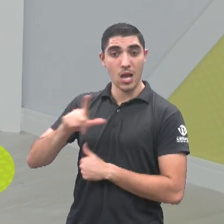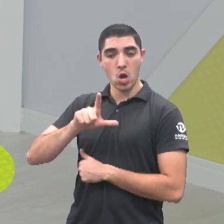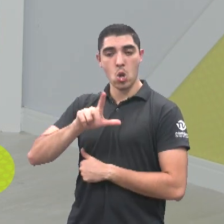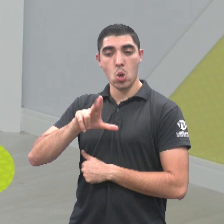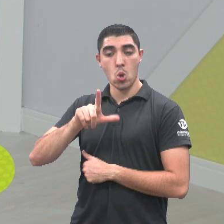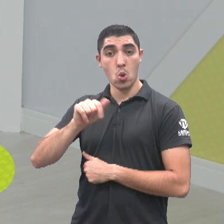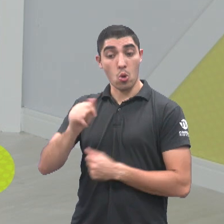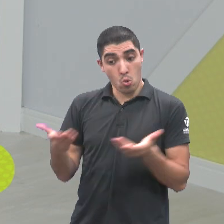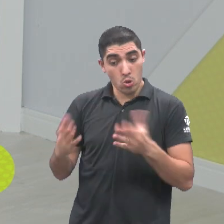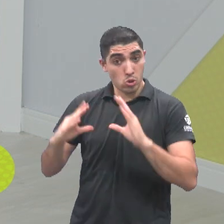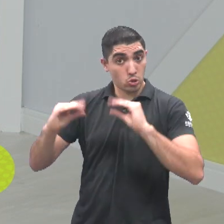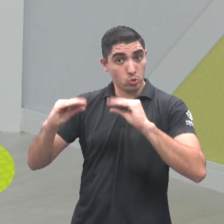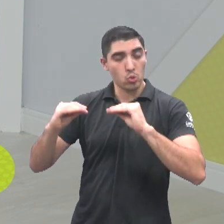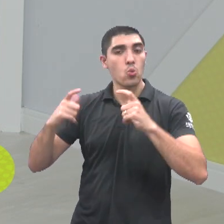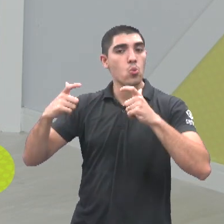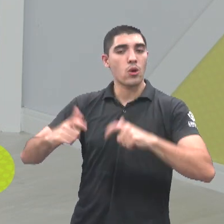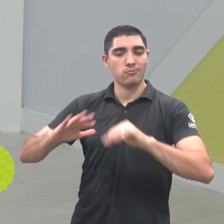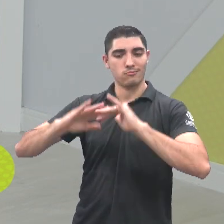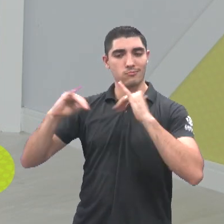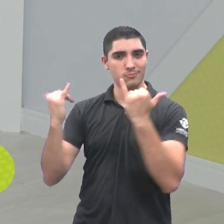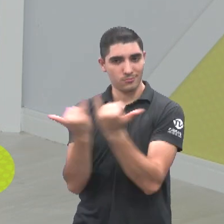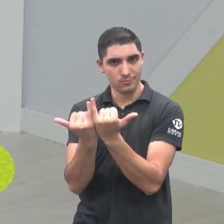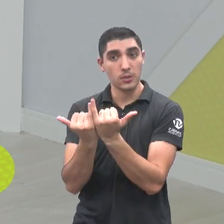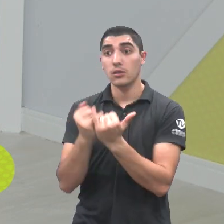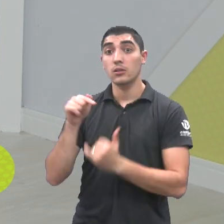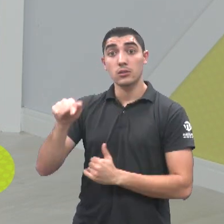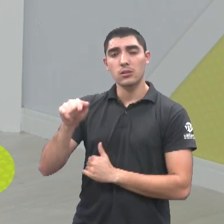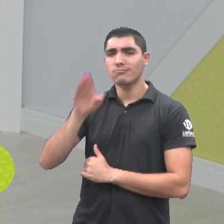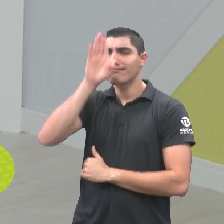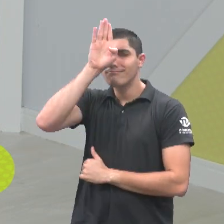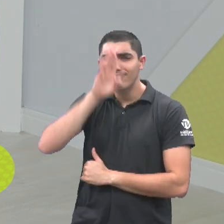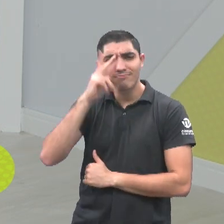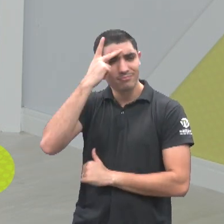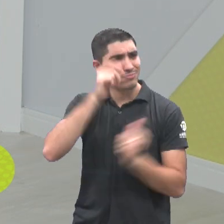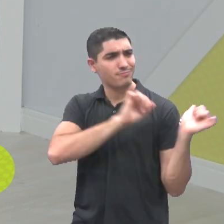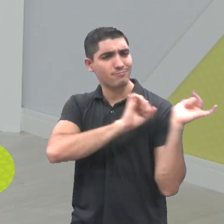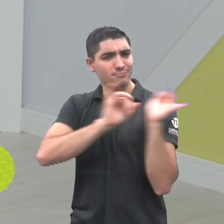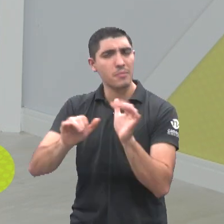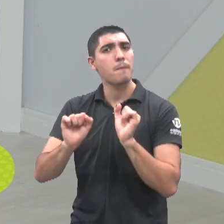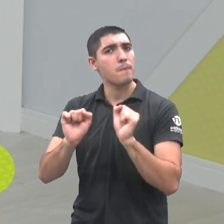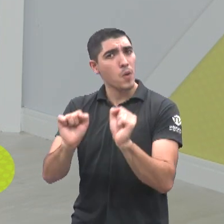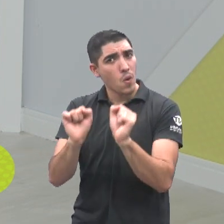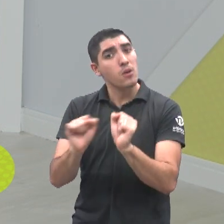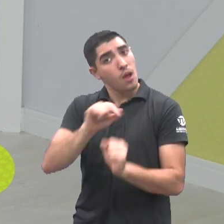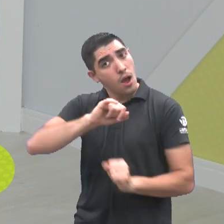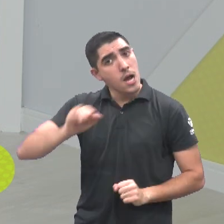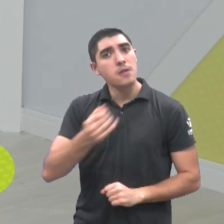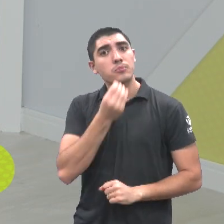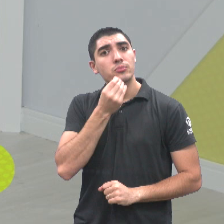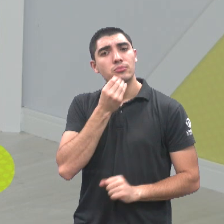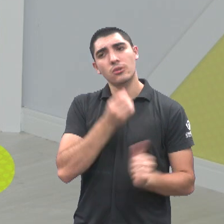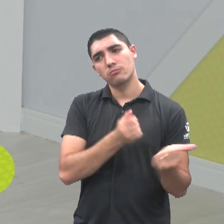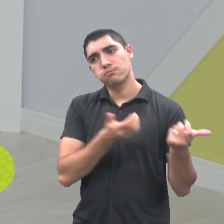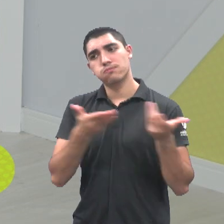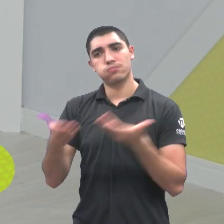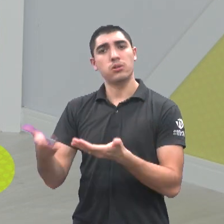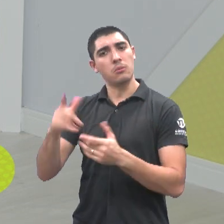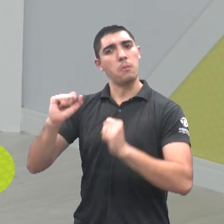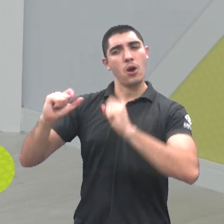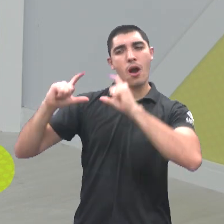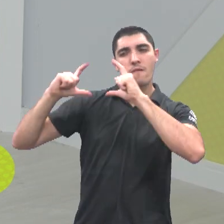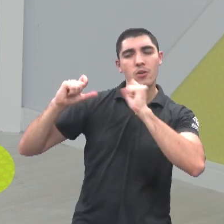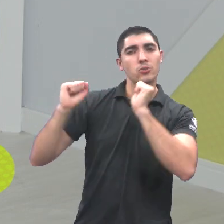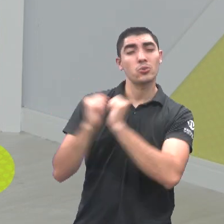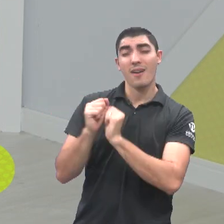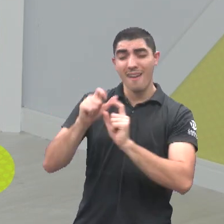lá no Centro da Juventude, em São José dos Campos. É aberto ao público, é gratuito, vale a pena você conferir, até bater uma foto com o Lula, conversar com ele, que ele é